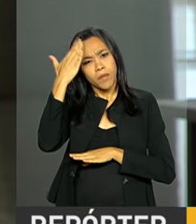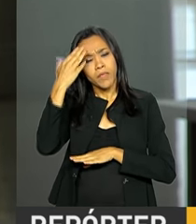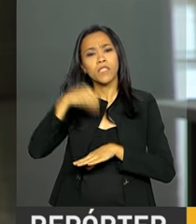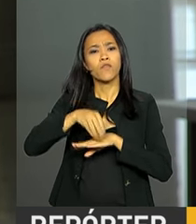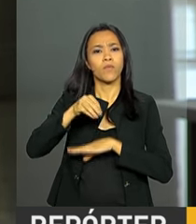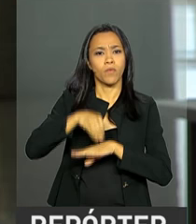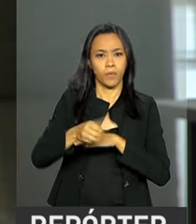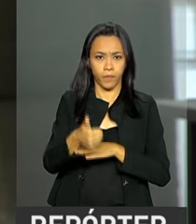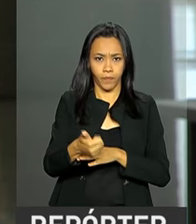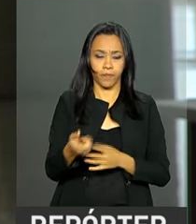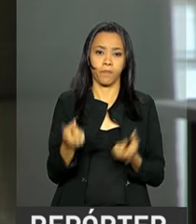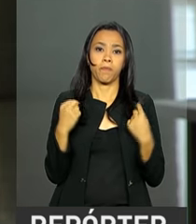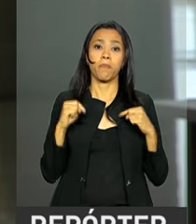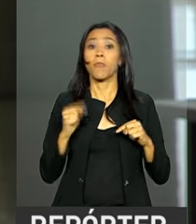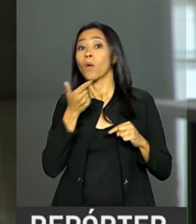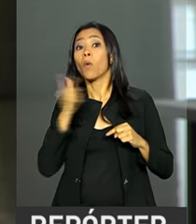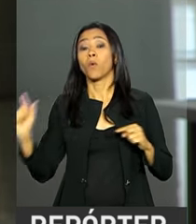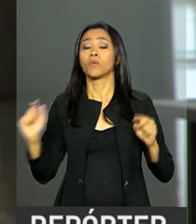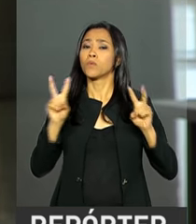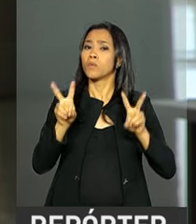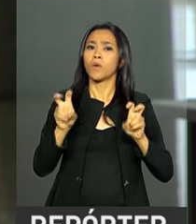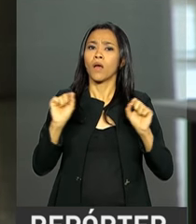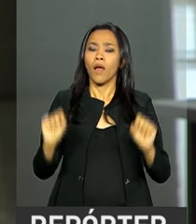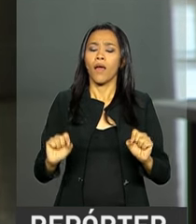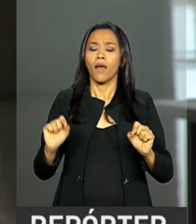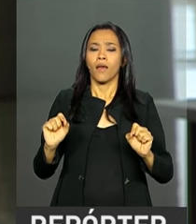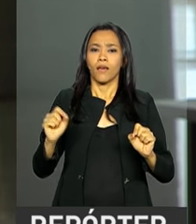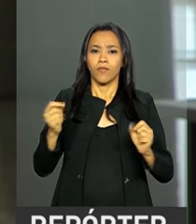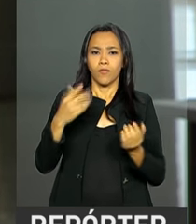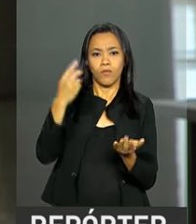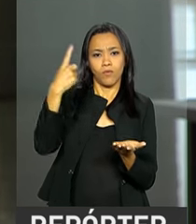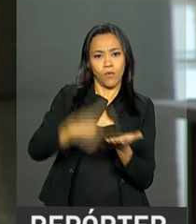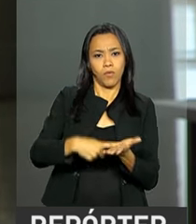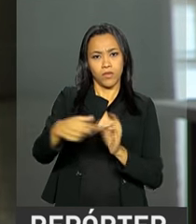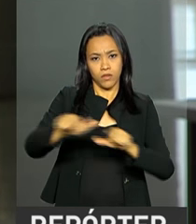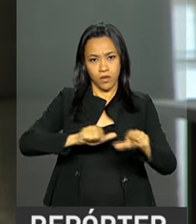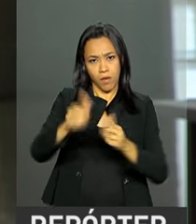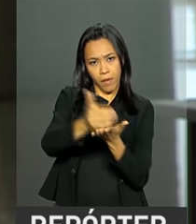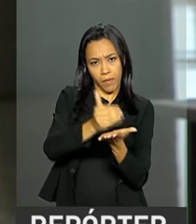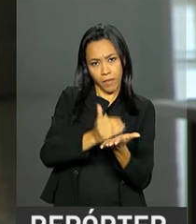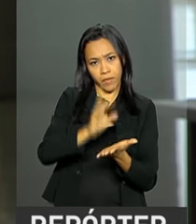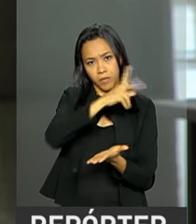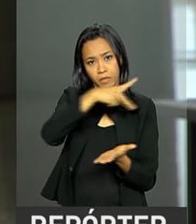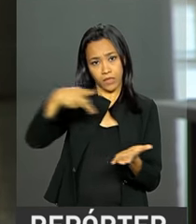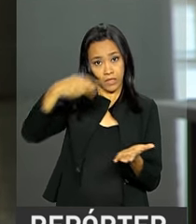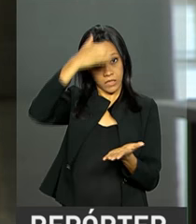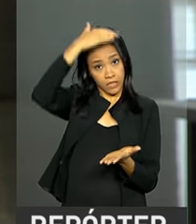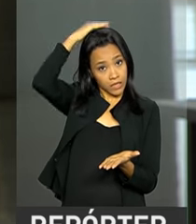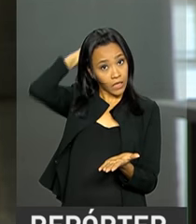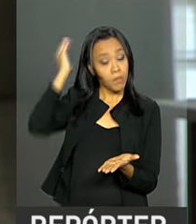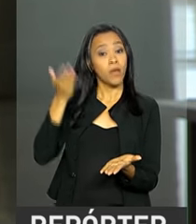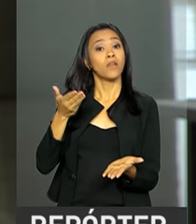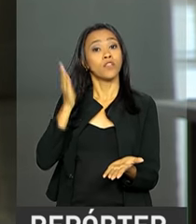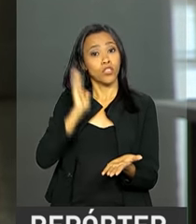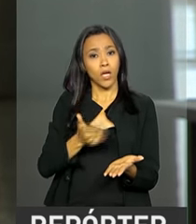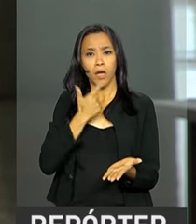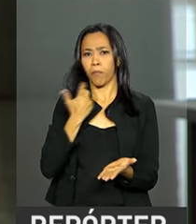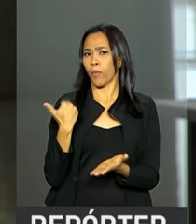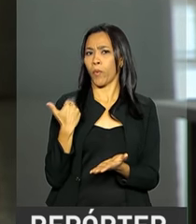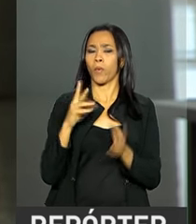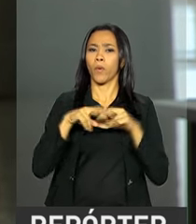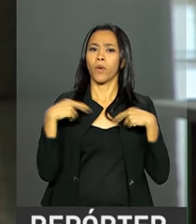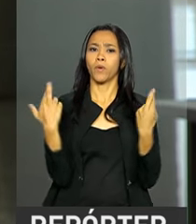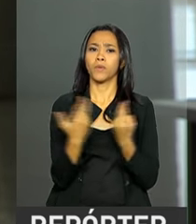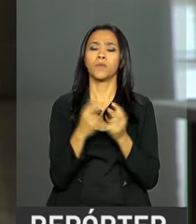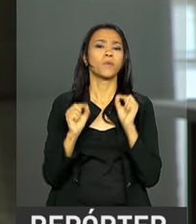prouni.me Bom, Leandro, falando agora da agenda do presidente Michel Temer aqui no Palácio do Planalto, o presidente Michel Temer se reuniu agora a pouco